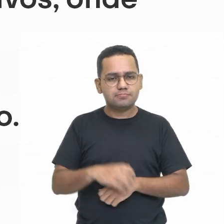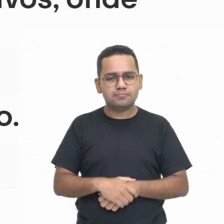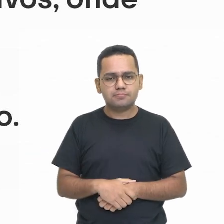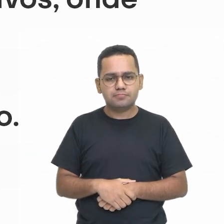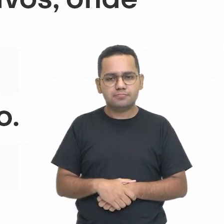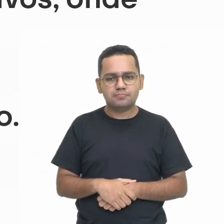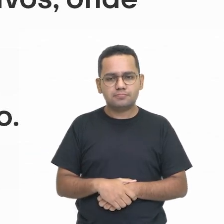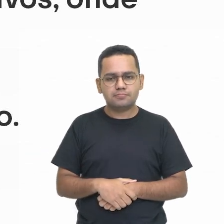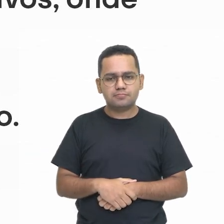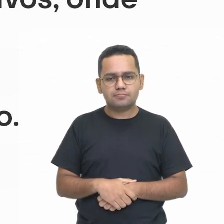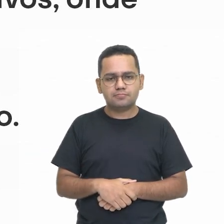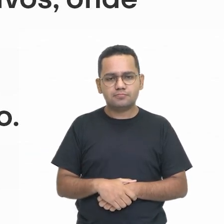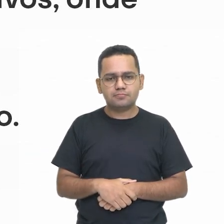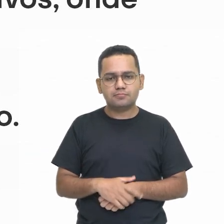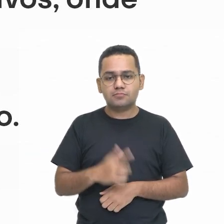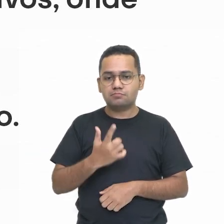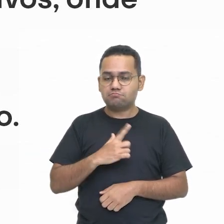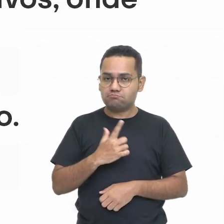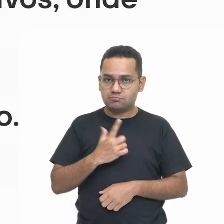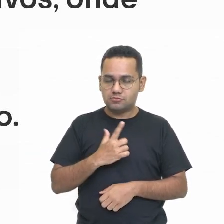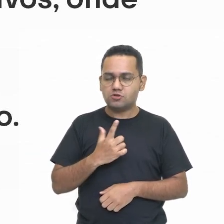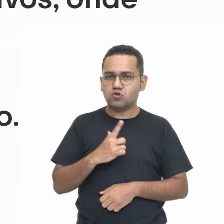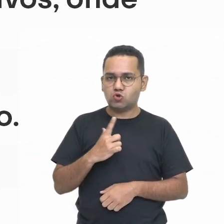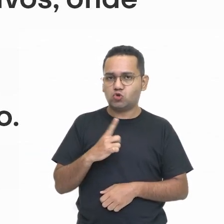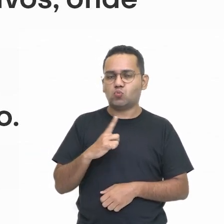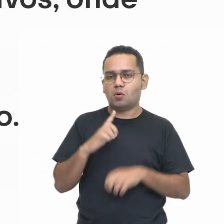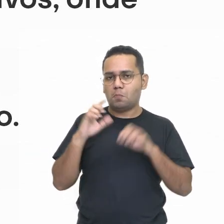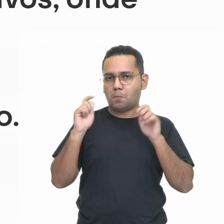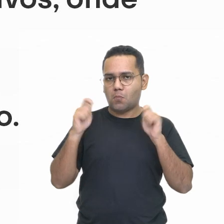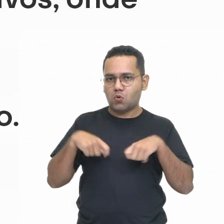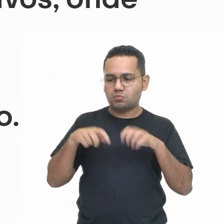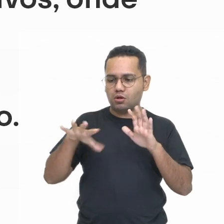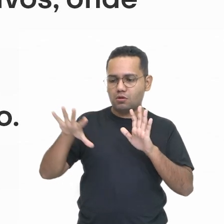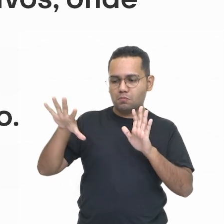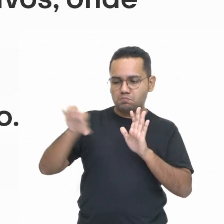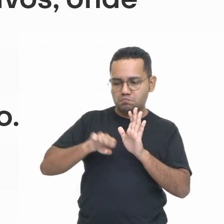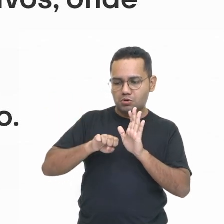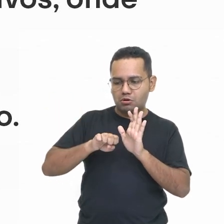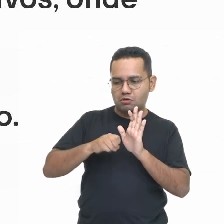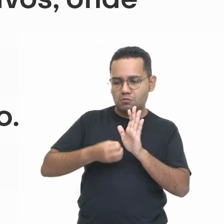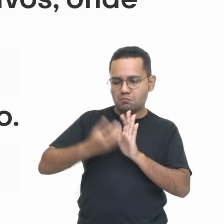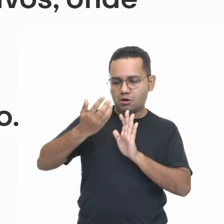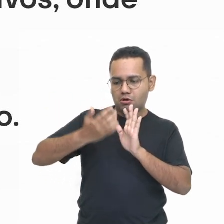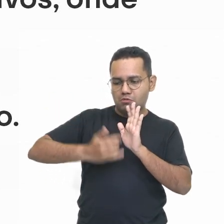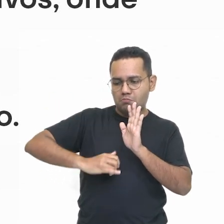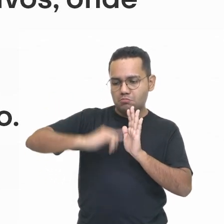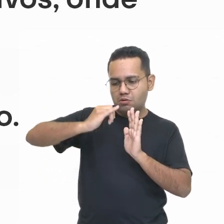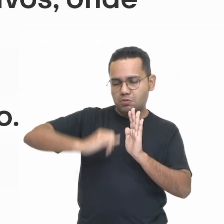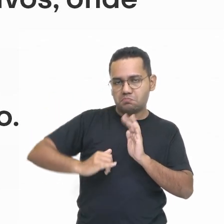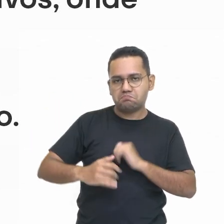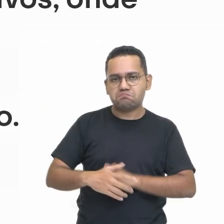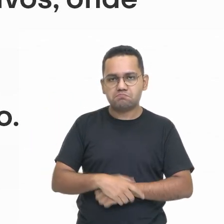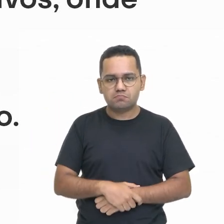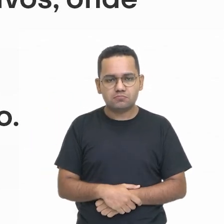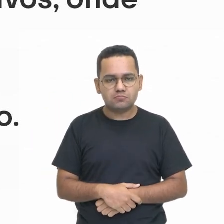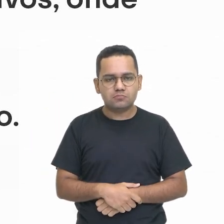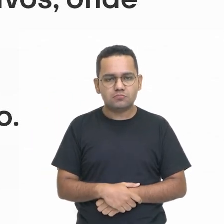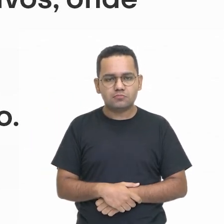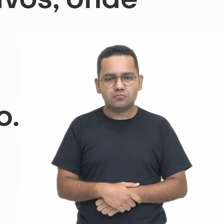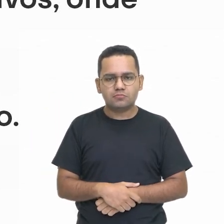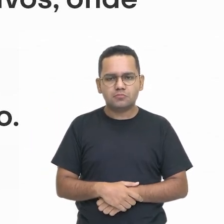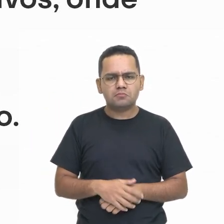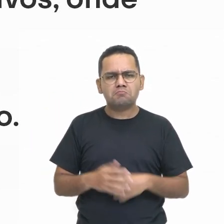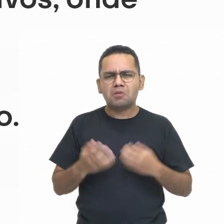eles apresentavam uma nutrição heterotrófica. E de que maneira